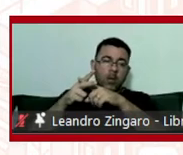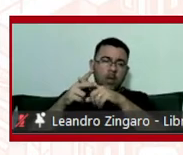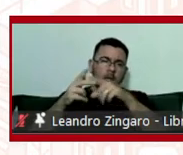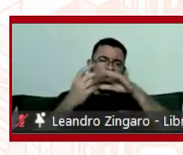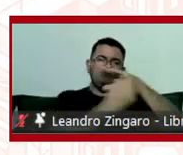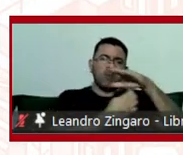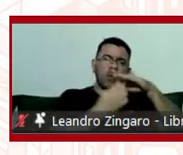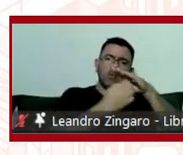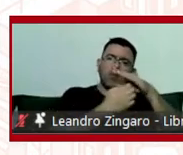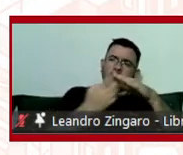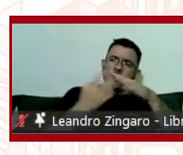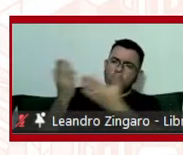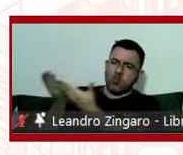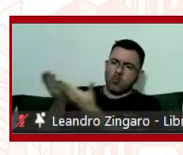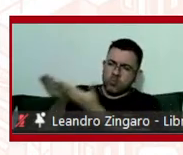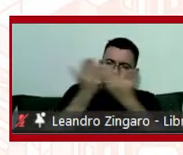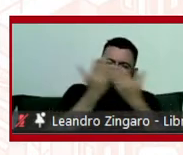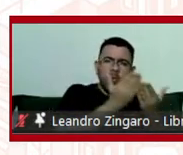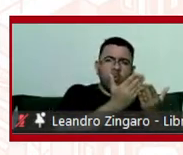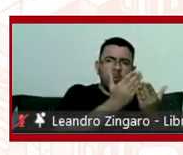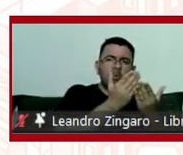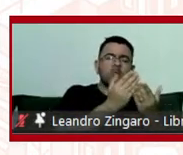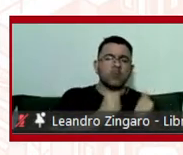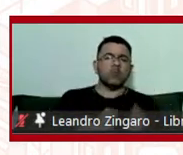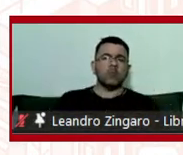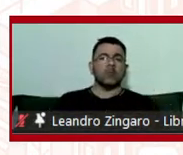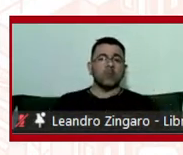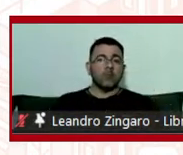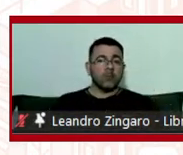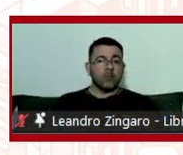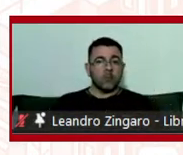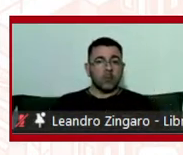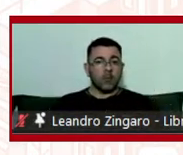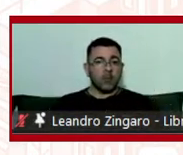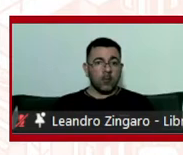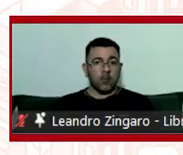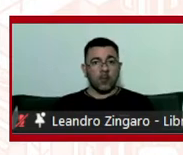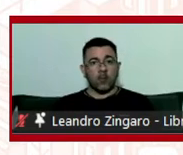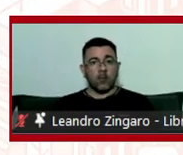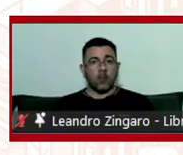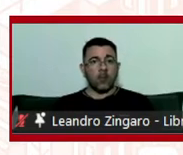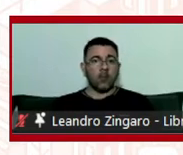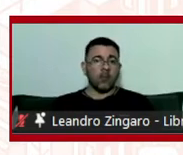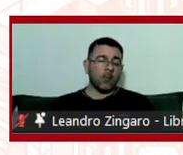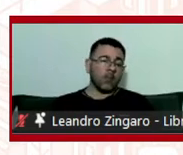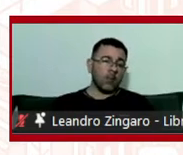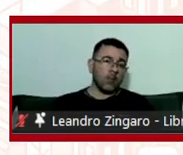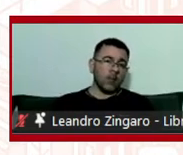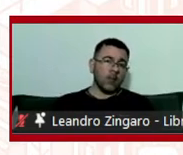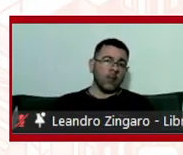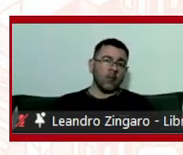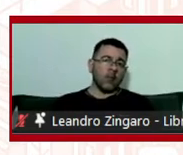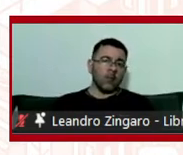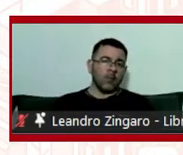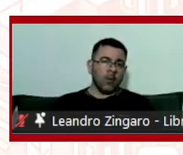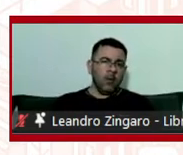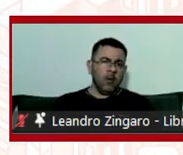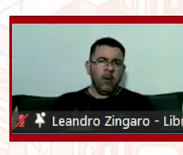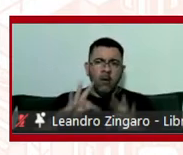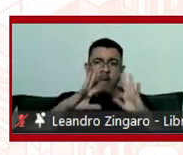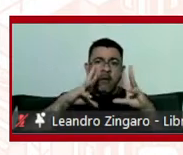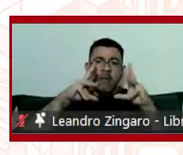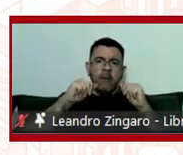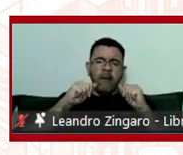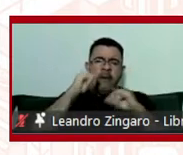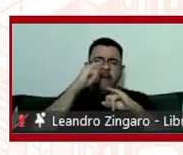aperfeiçoar o seu trabalho num área que você já atua eh Então tudo isso de é forma de forma digital